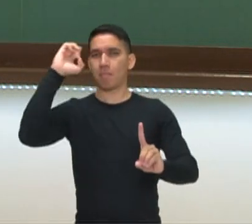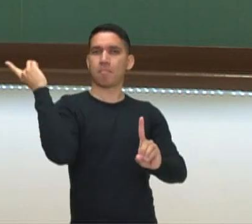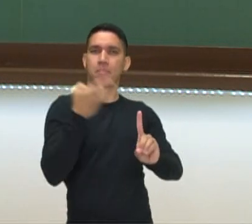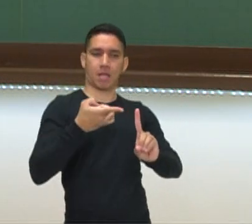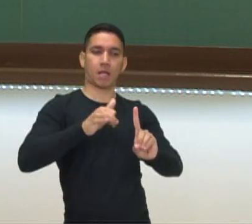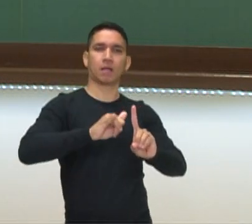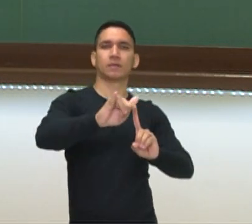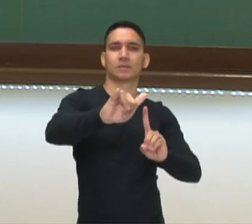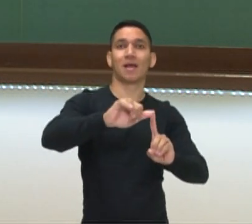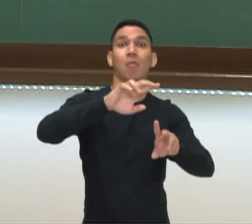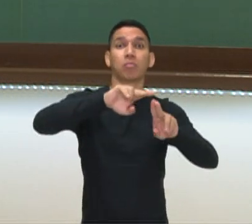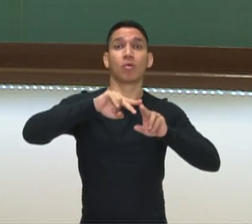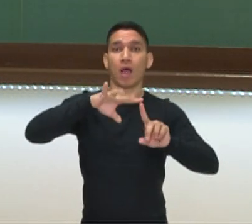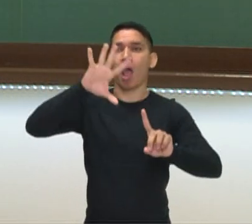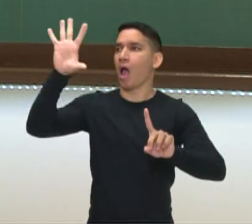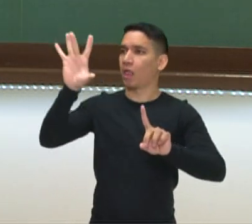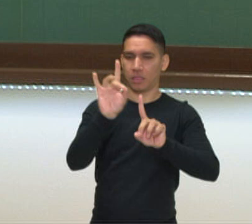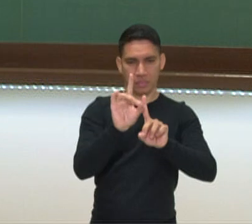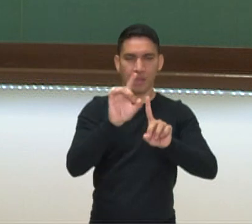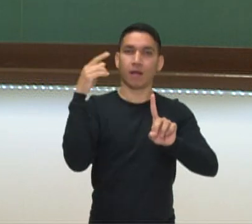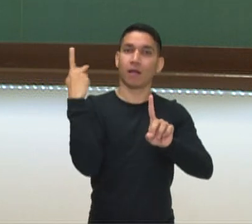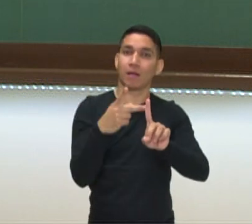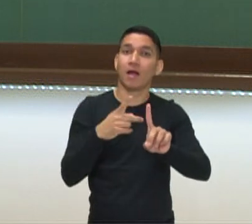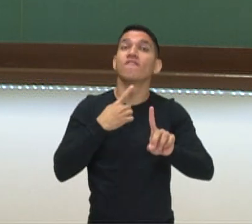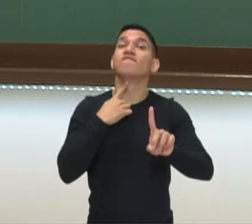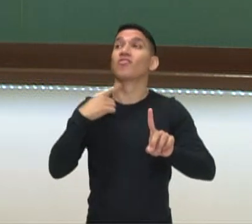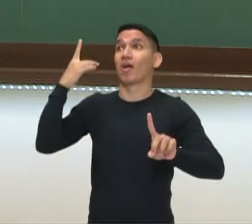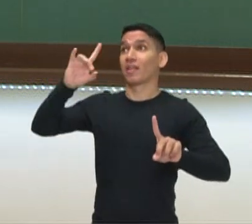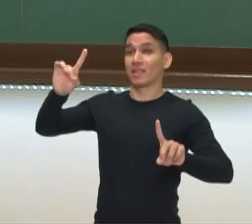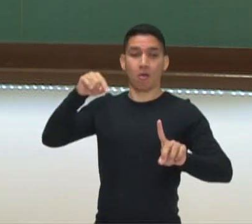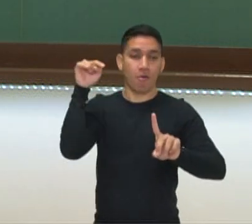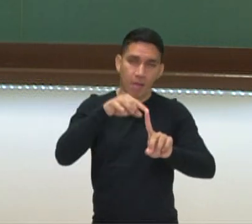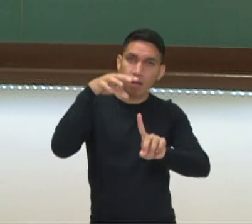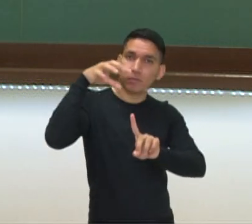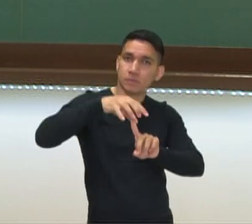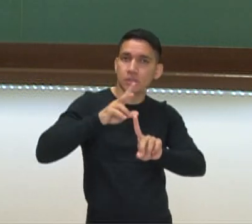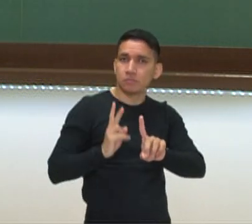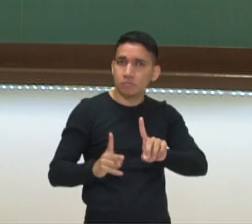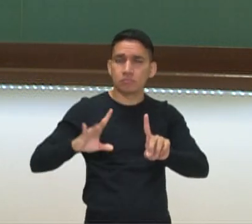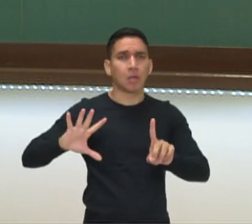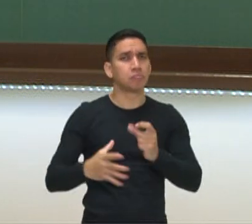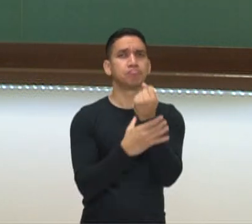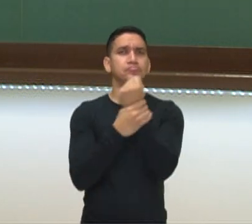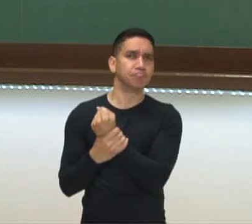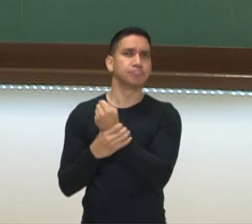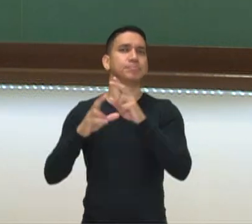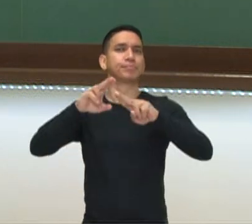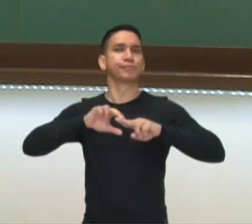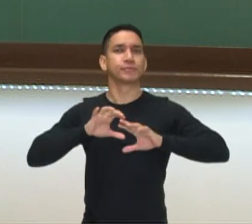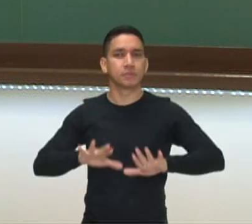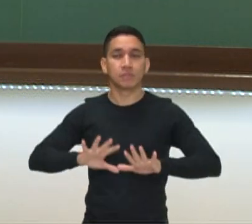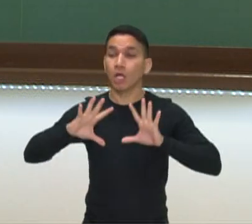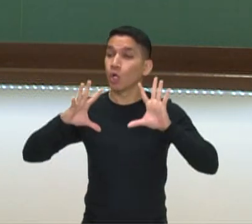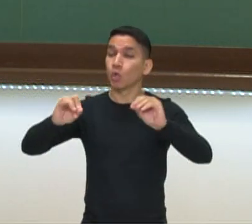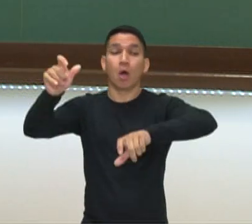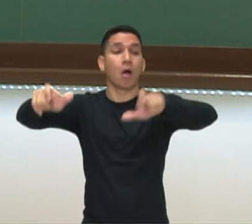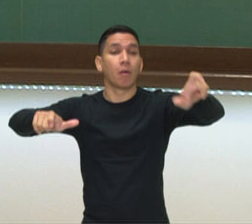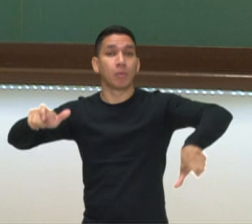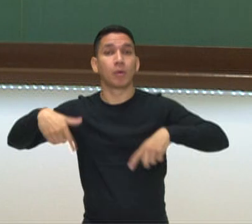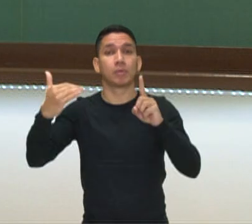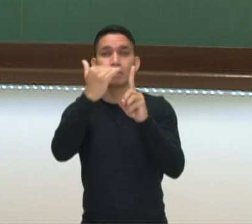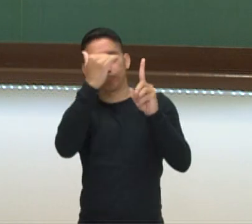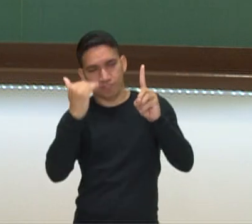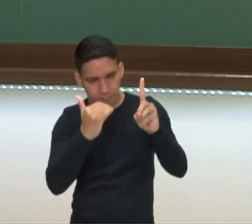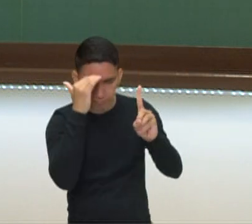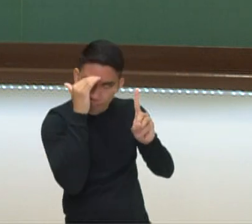rei, que era da vontade de Deus que aquele rei reinasse de forma absoluta e, portanto, os súditos, as pessoas